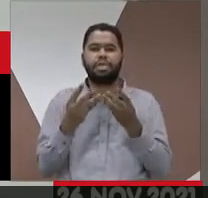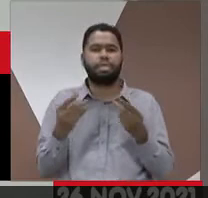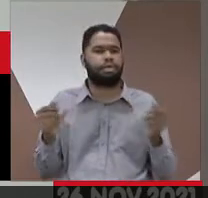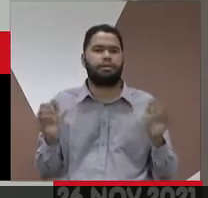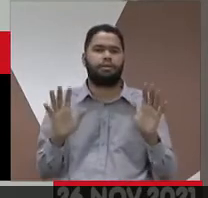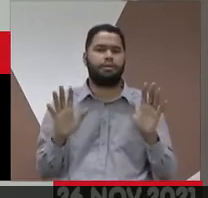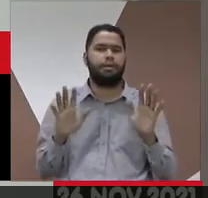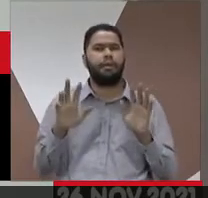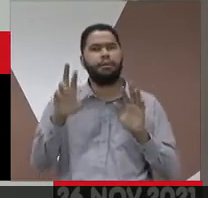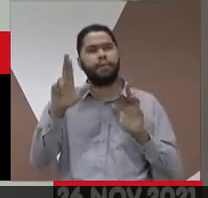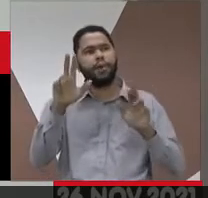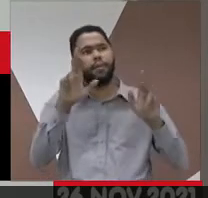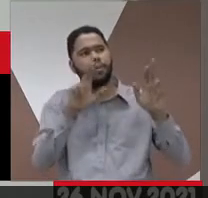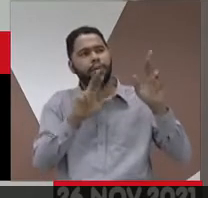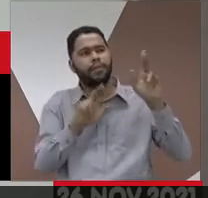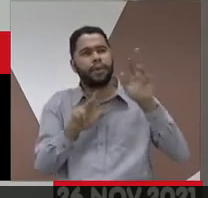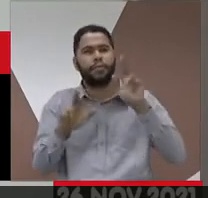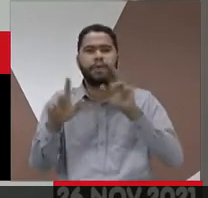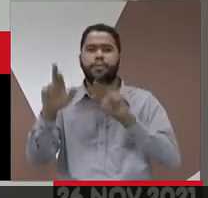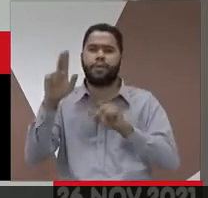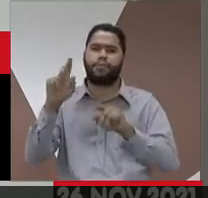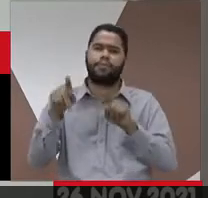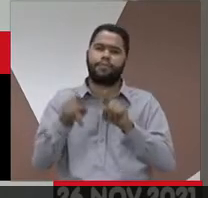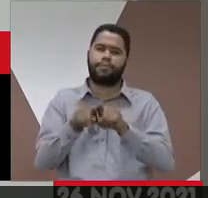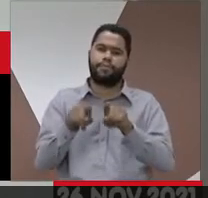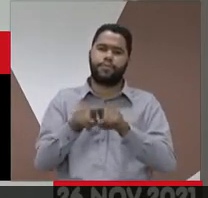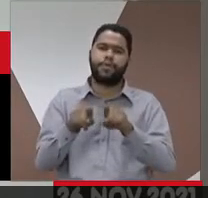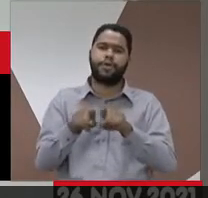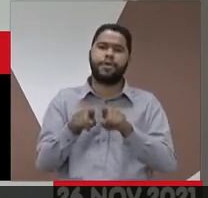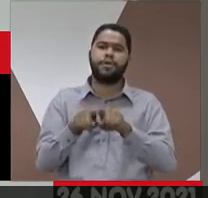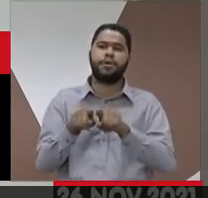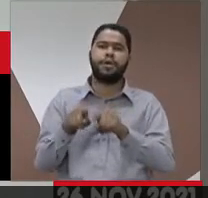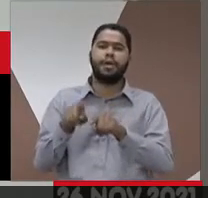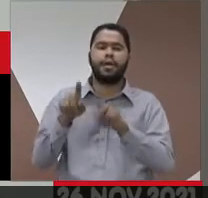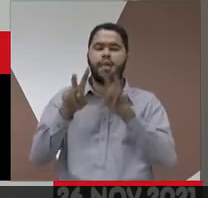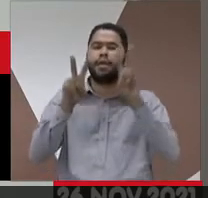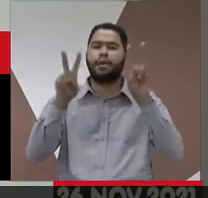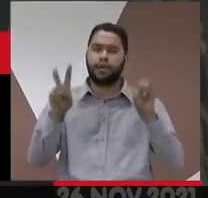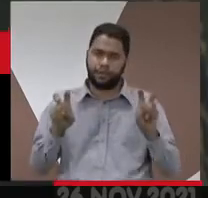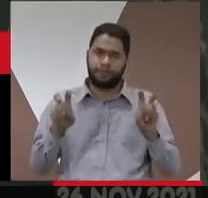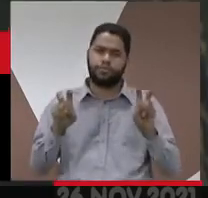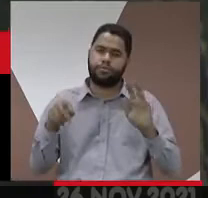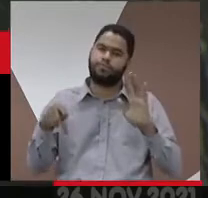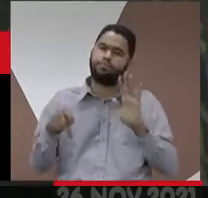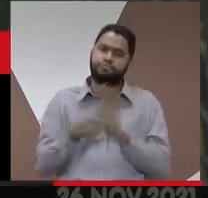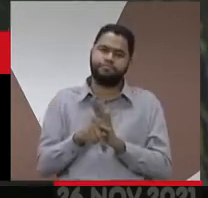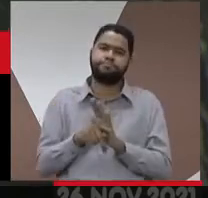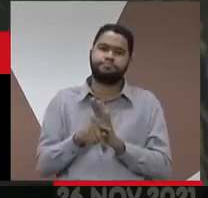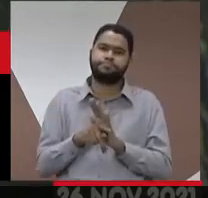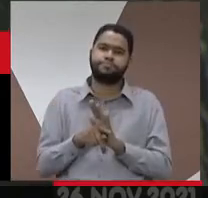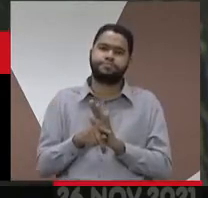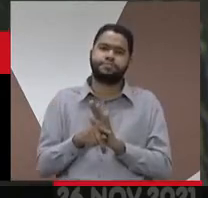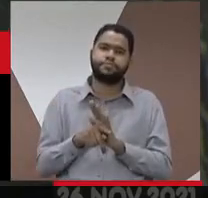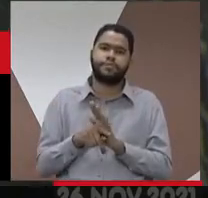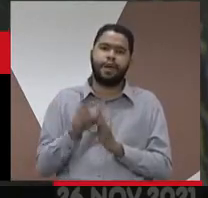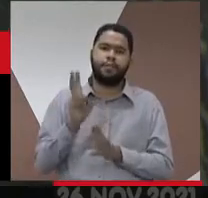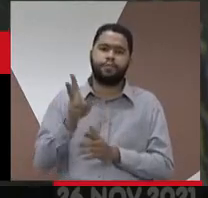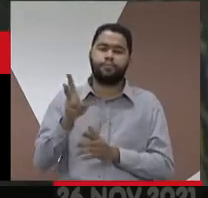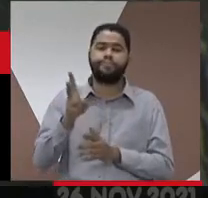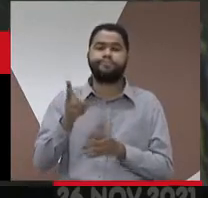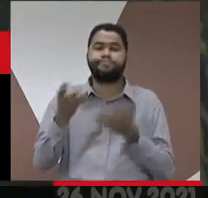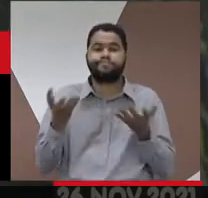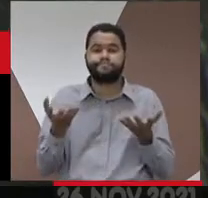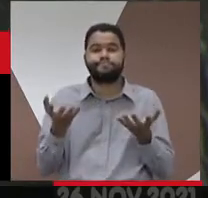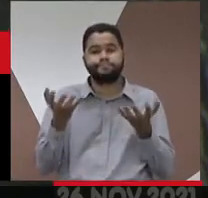em várias comissões, e várias comissões, cada uma está cuidando de assuntos que são próprios das comissões permanentes. Então, eu